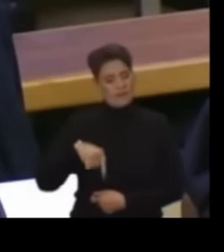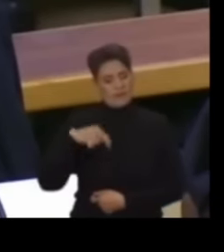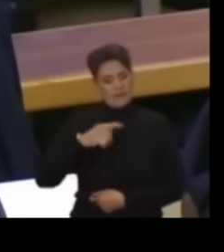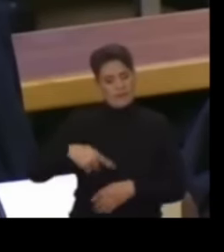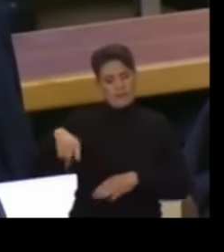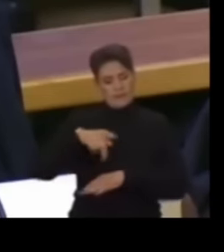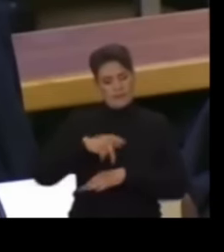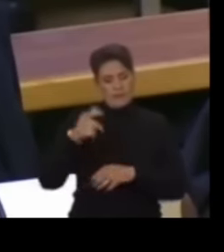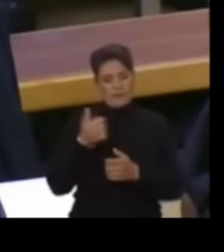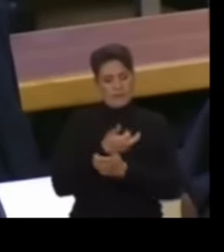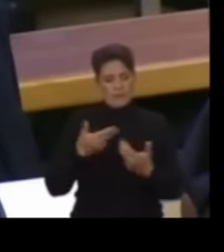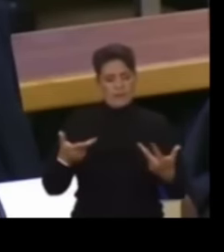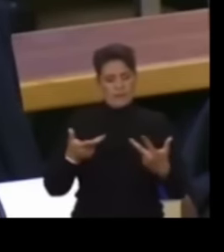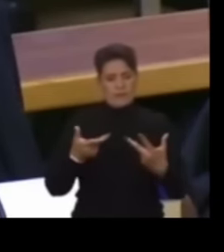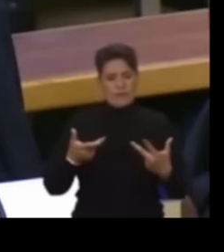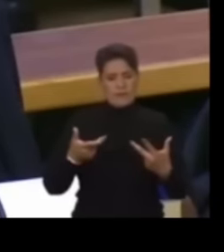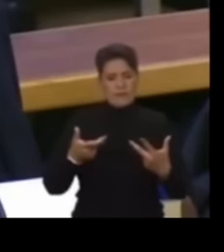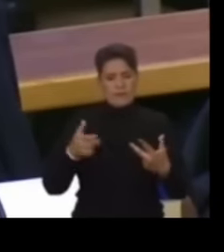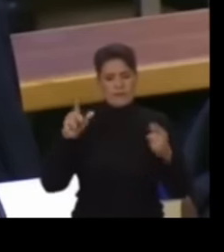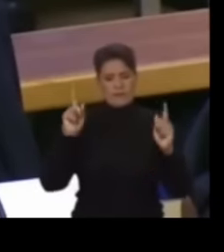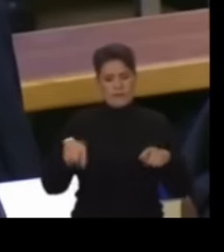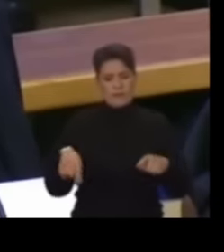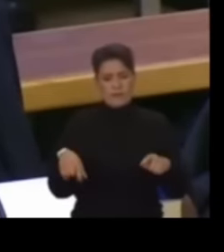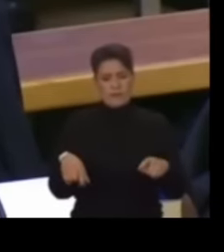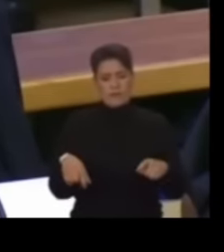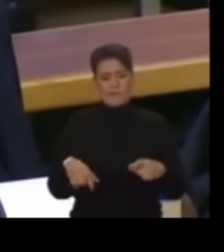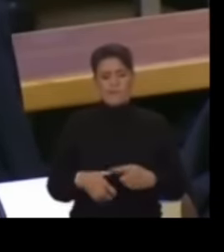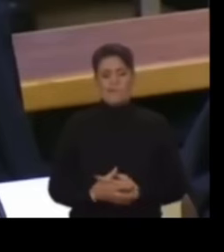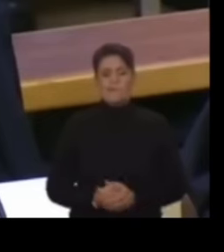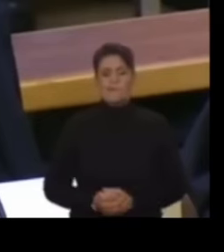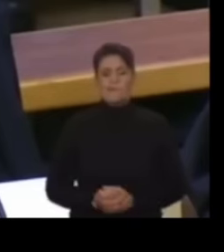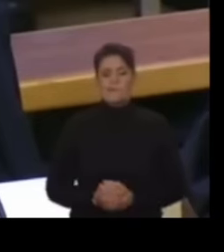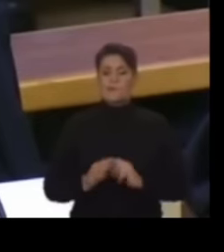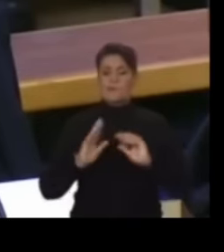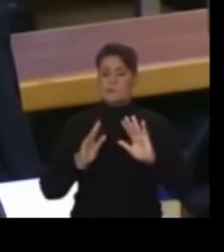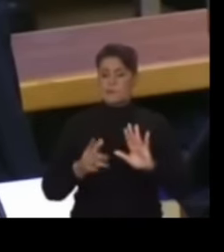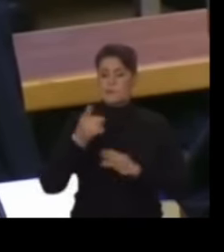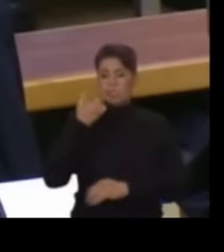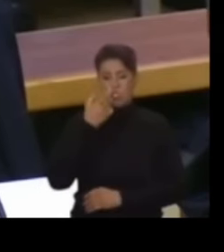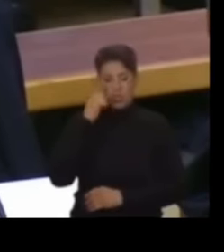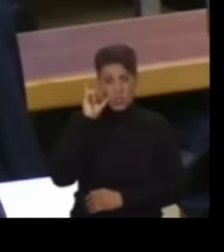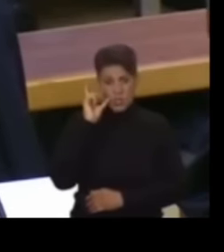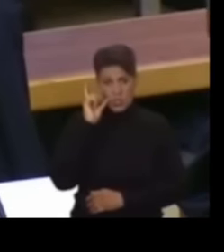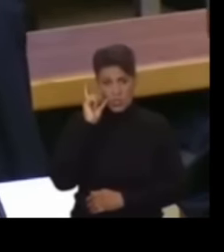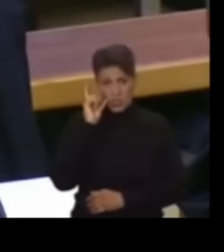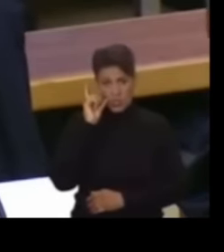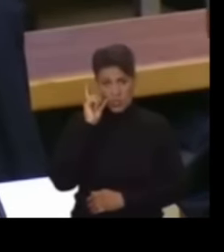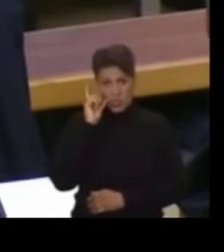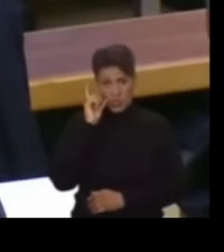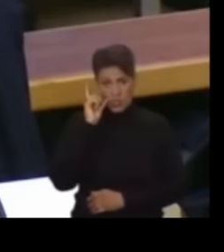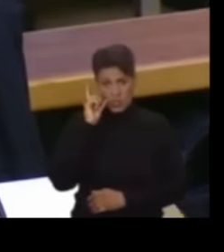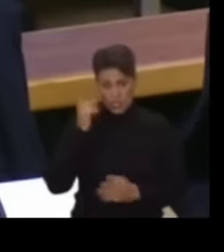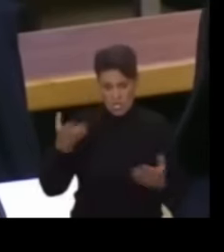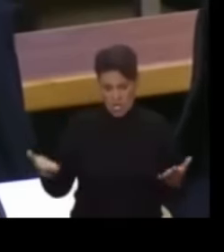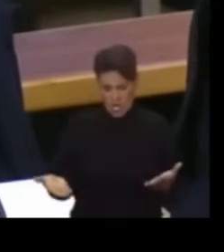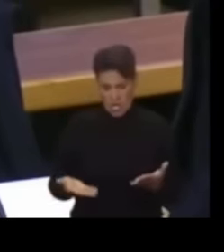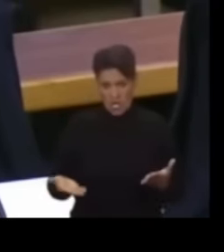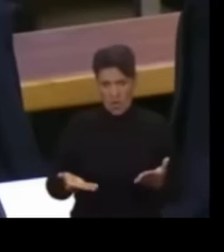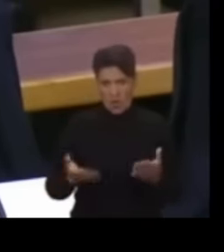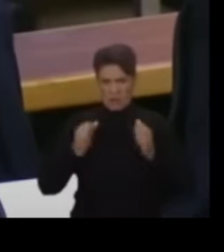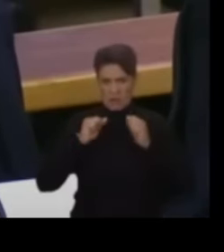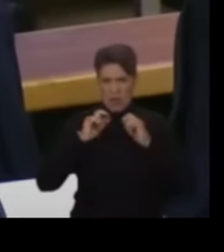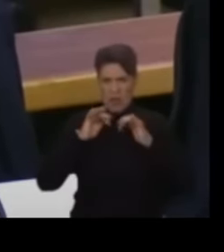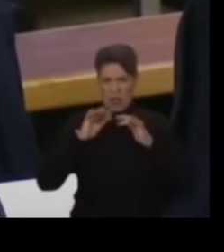news. Chama de fake news. De ontem para hoje, uma produção massiva de